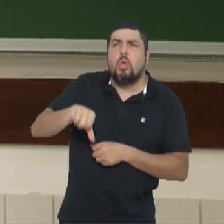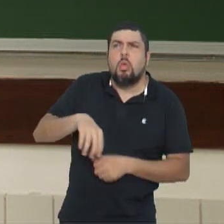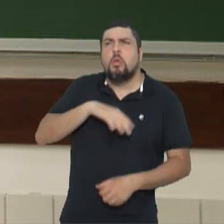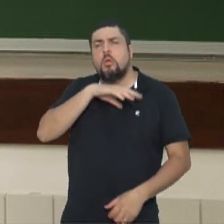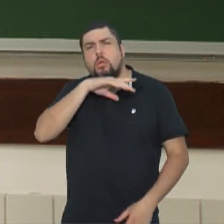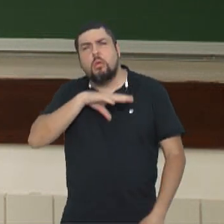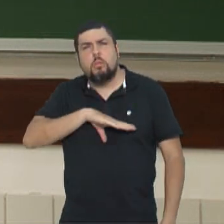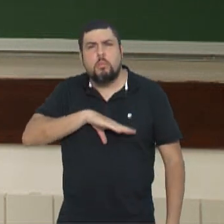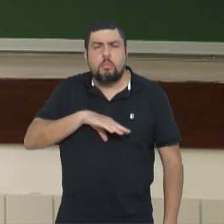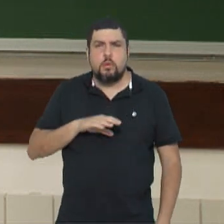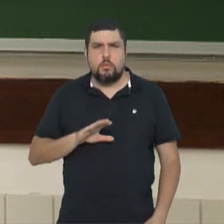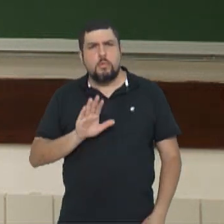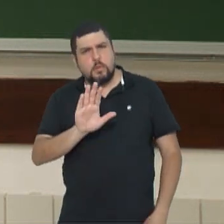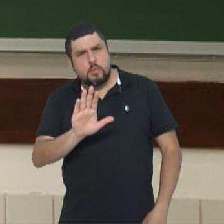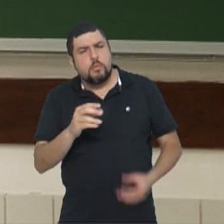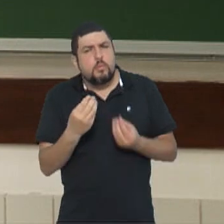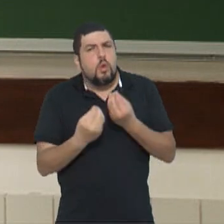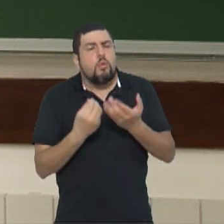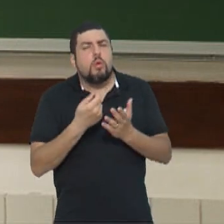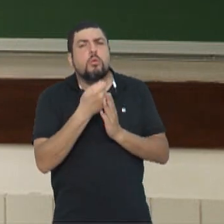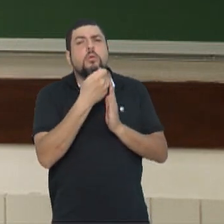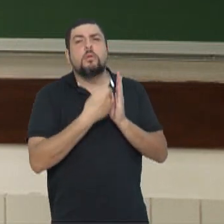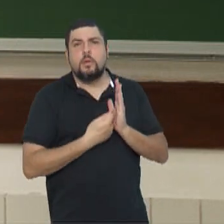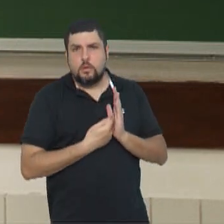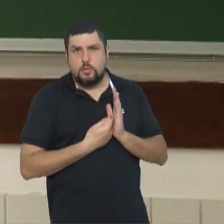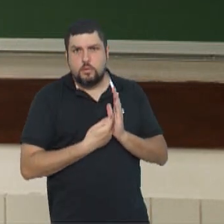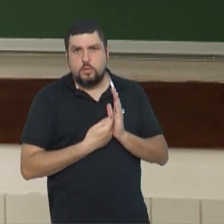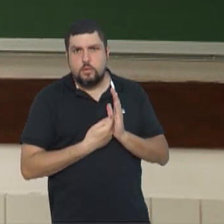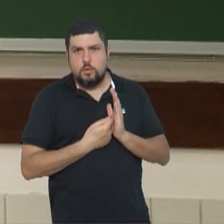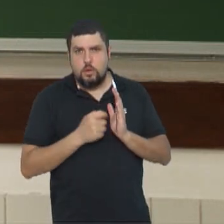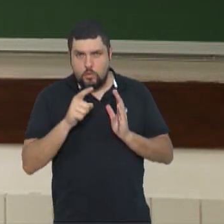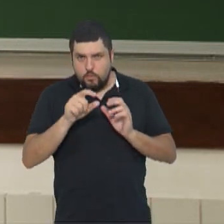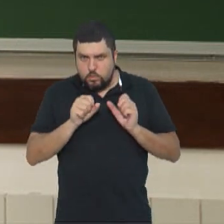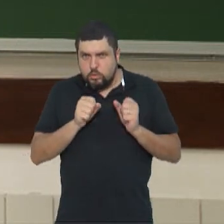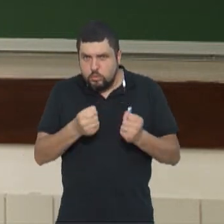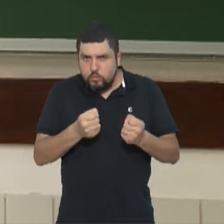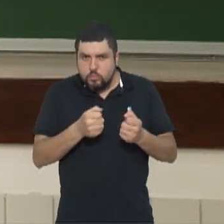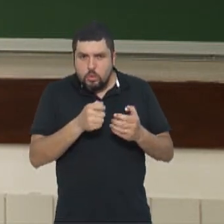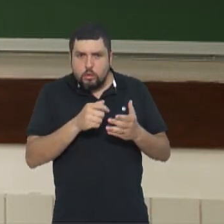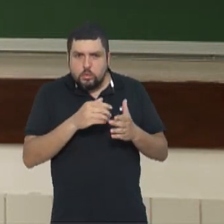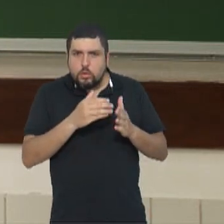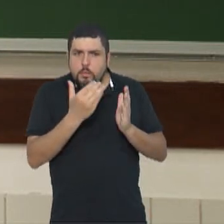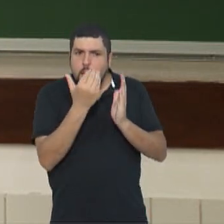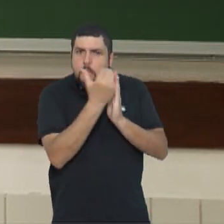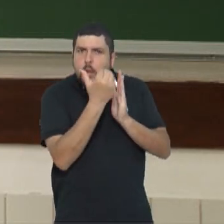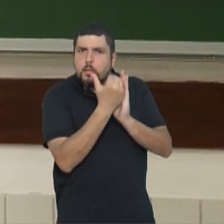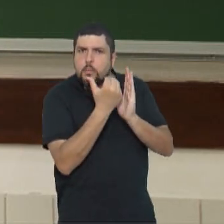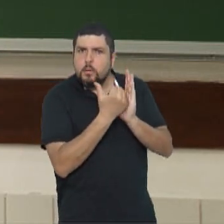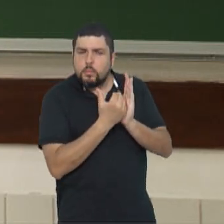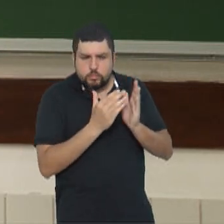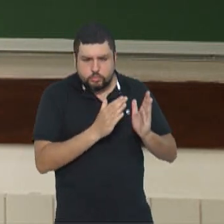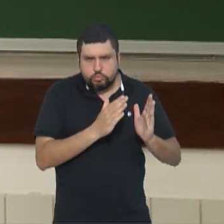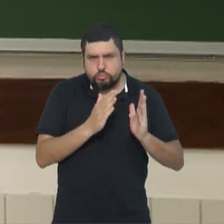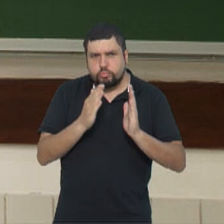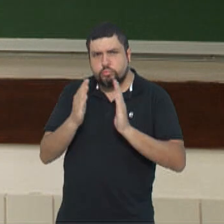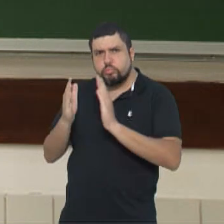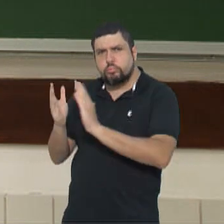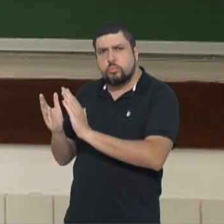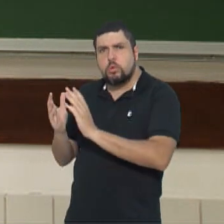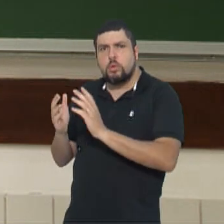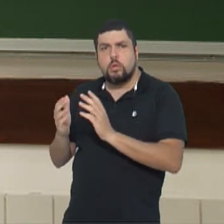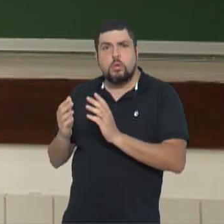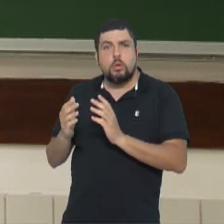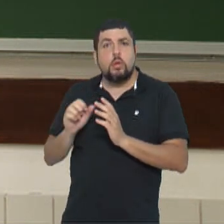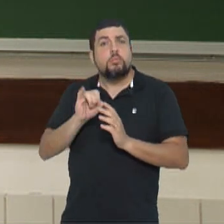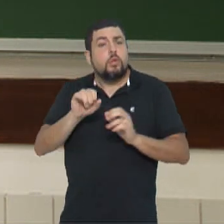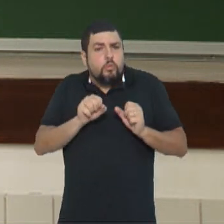texto. Como é que você faz o seu texto? Você faz um caminho, você se dedica um pouco? Se você não se dedica, como que você vai ter o teu resultado? Não vai